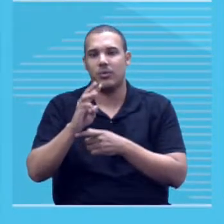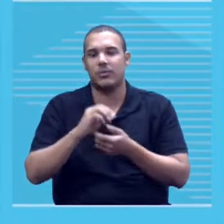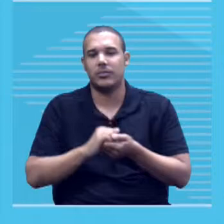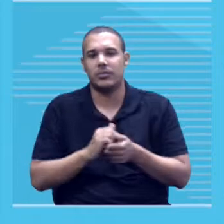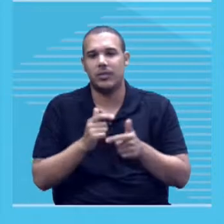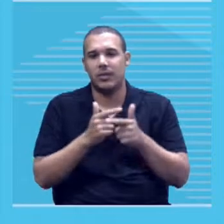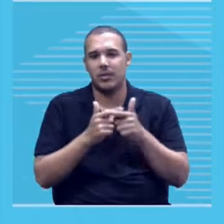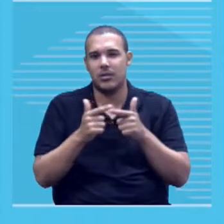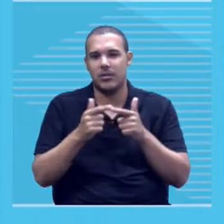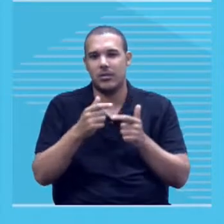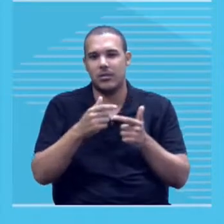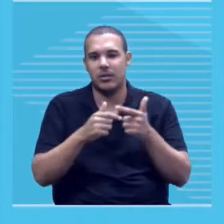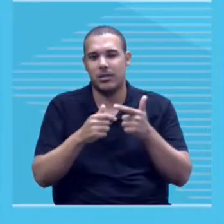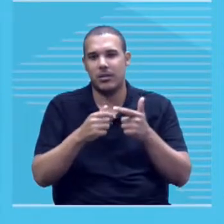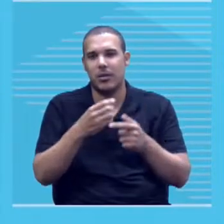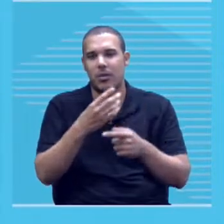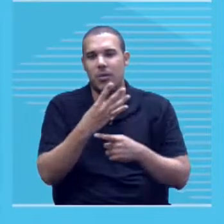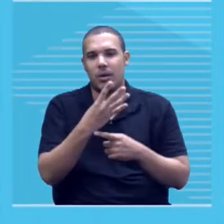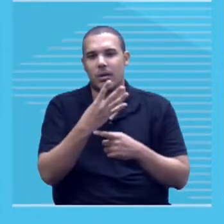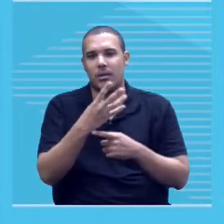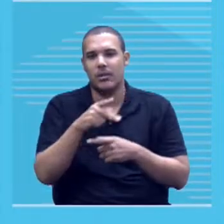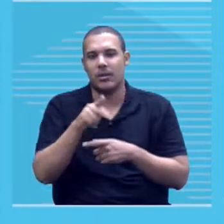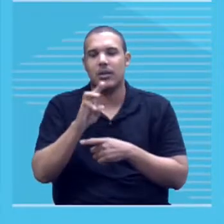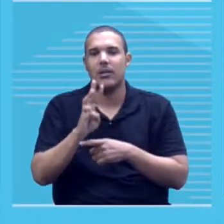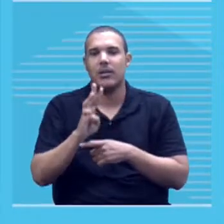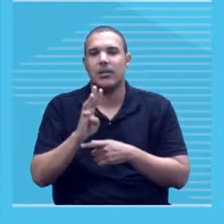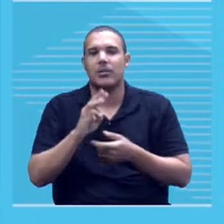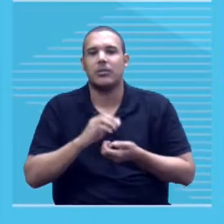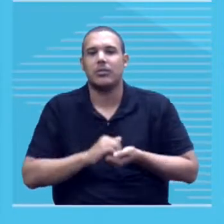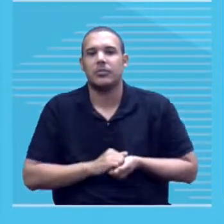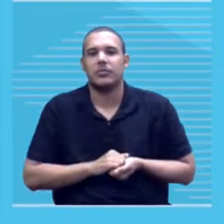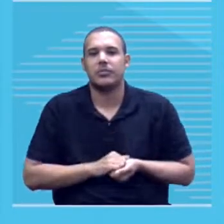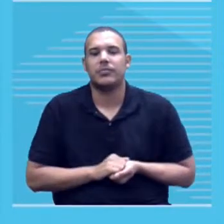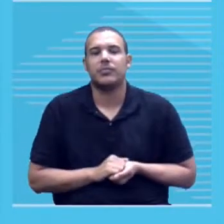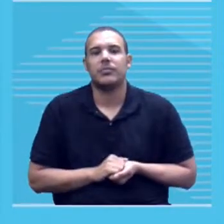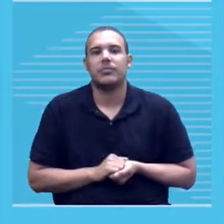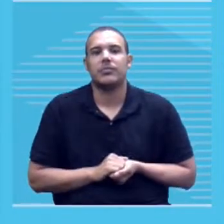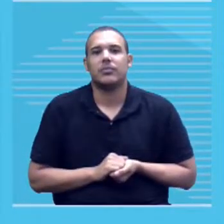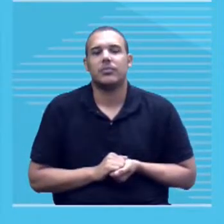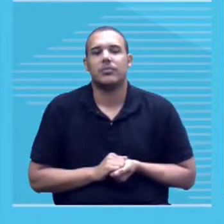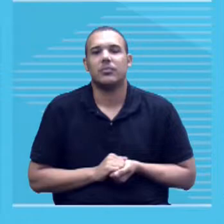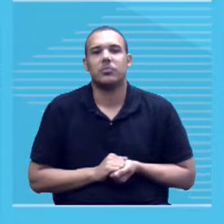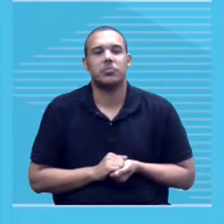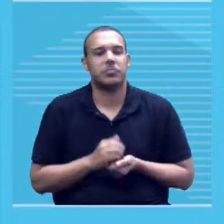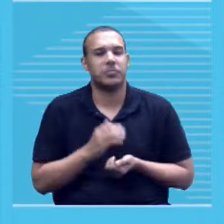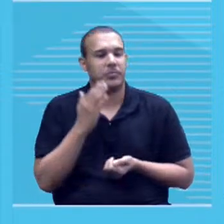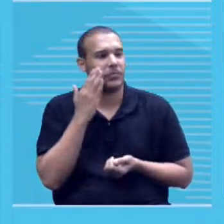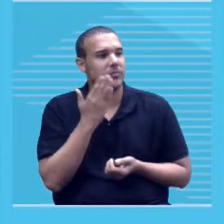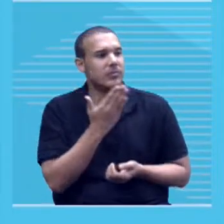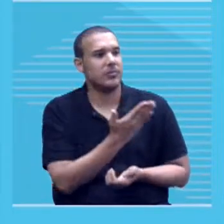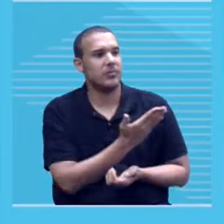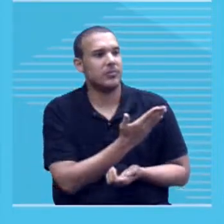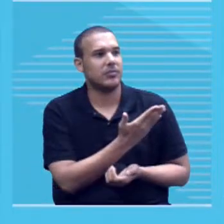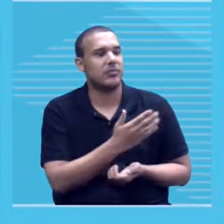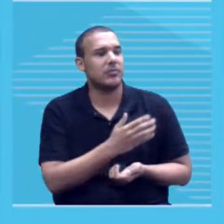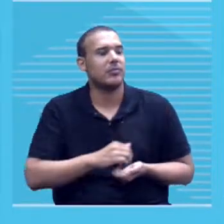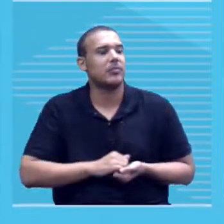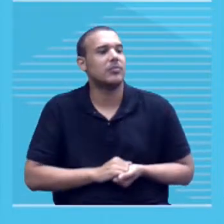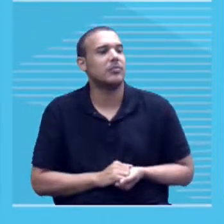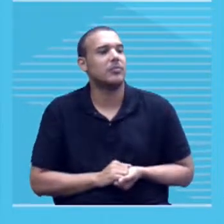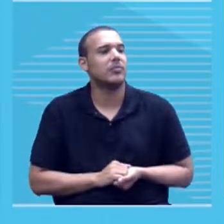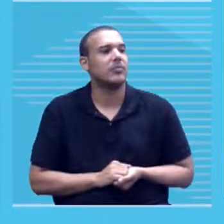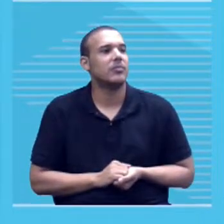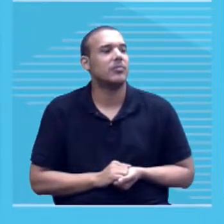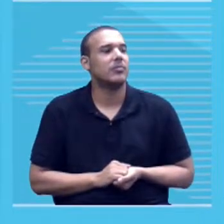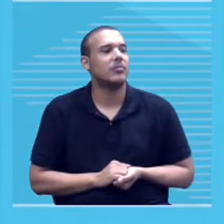tenho um valor de 4 kW. Então, a minha potência seria 4 kW vezes 1,6 horas, vezes um tempo de 30 dias.